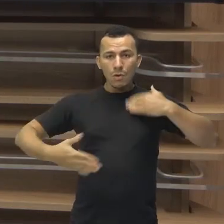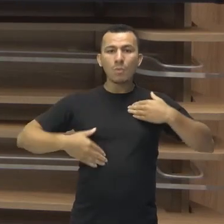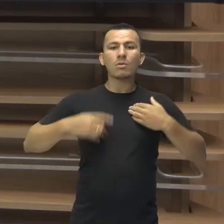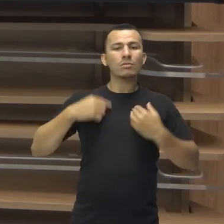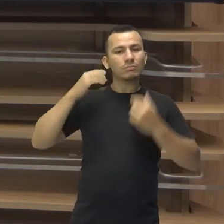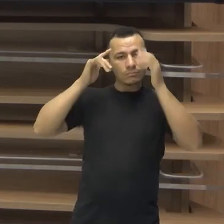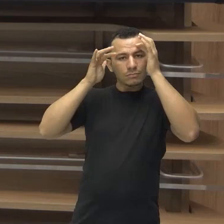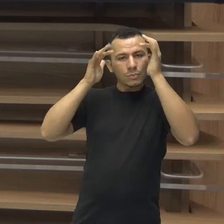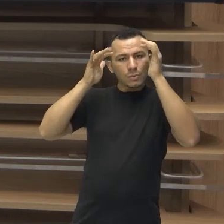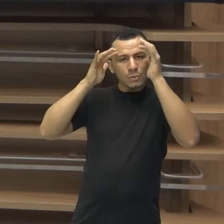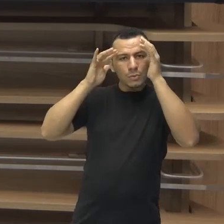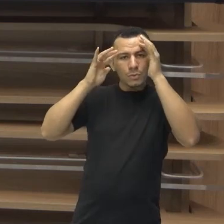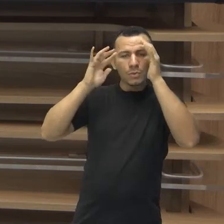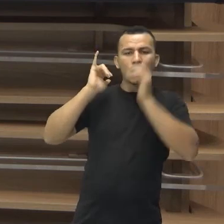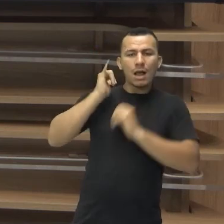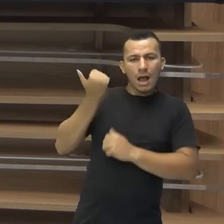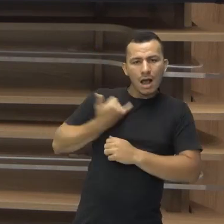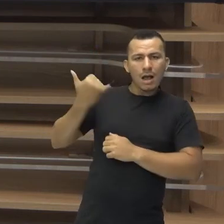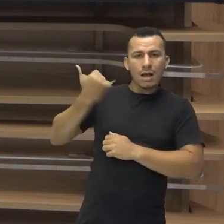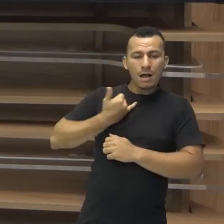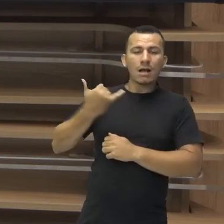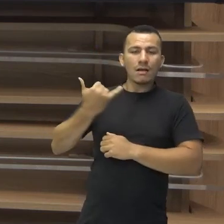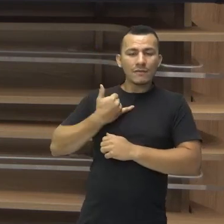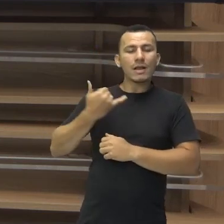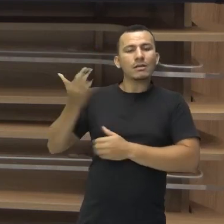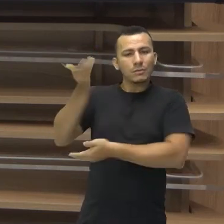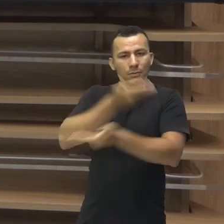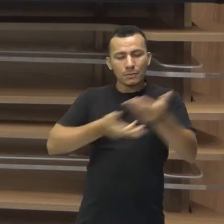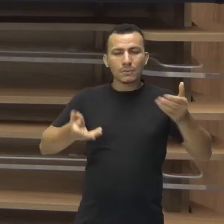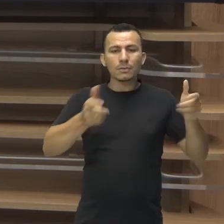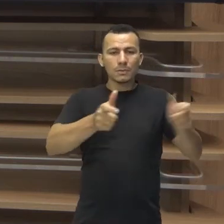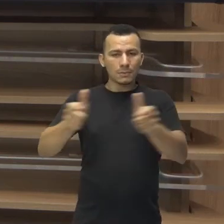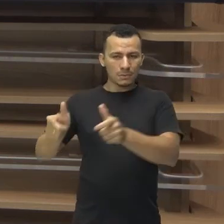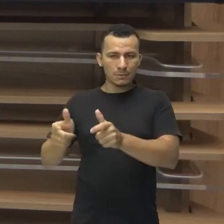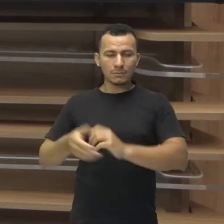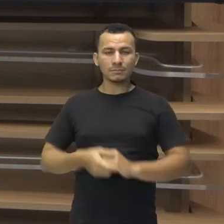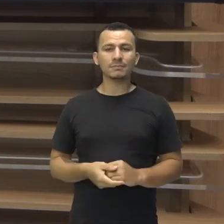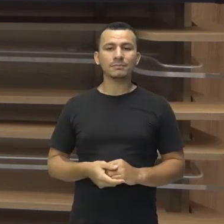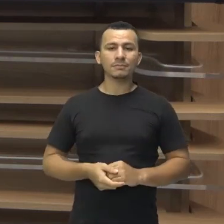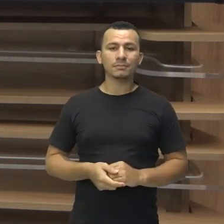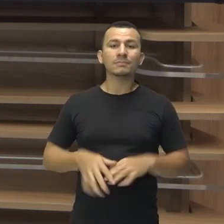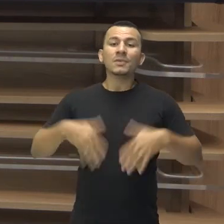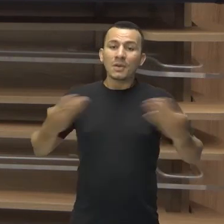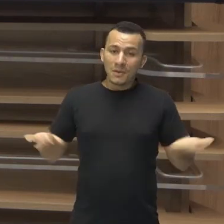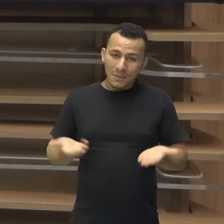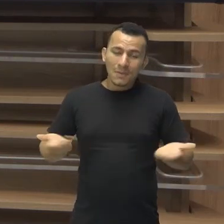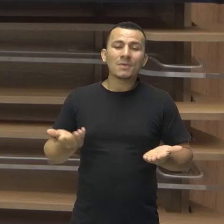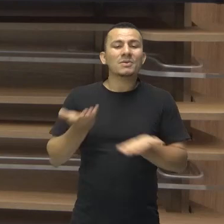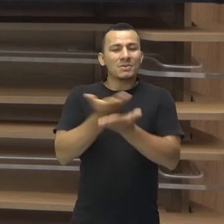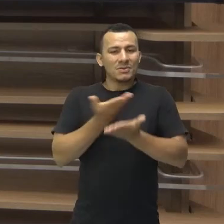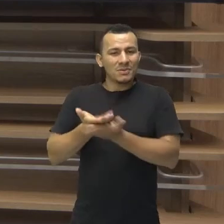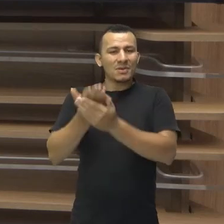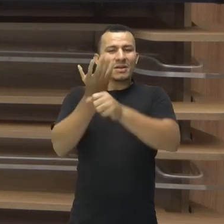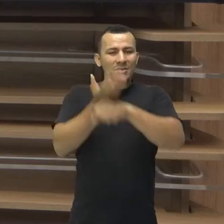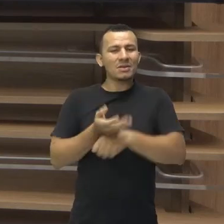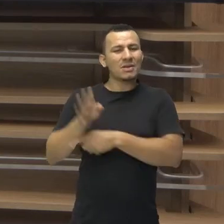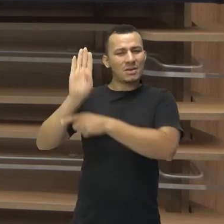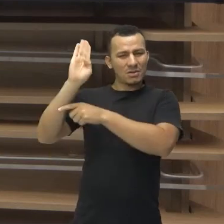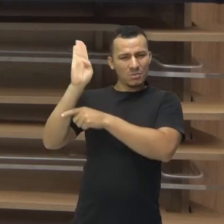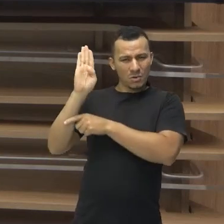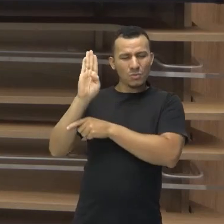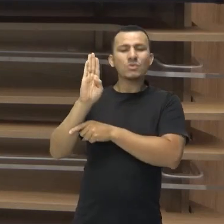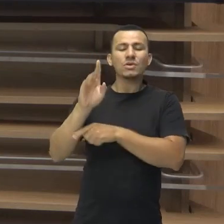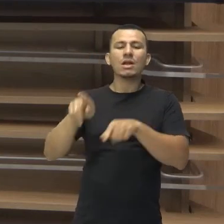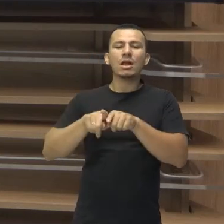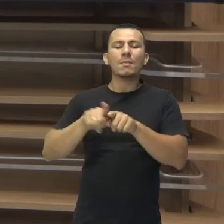ali, né? Para que a gente possa resolver e interagir, ok? Muito bem, então essa foi aí a nossa aula sobre o